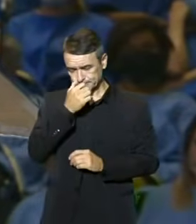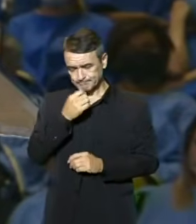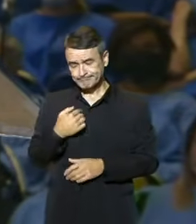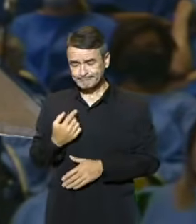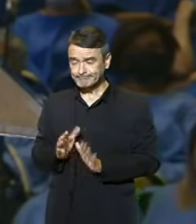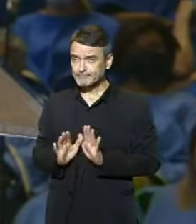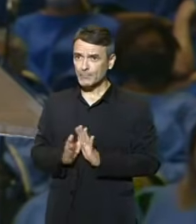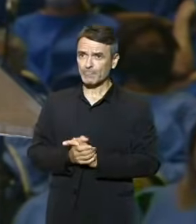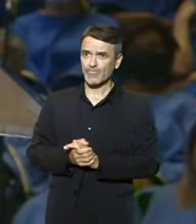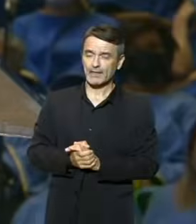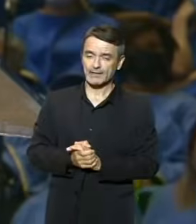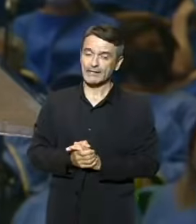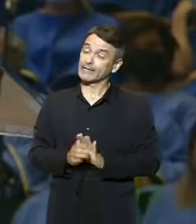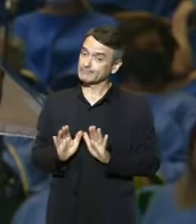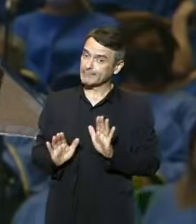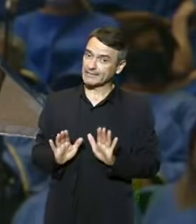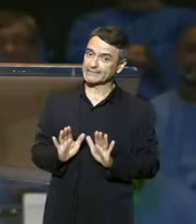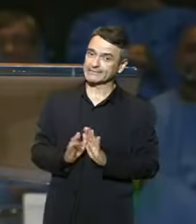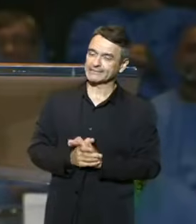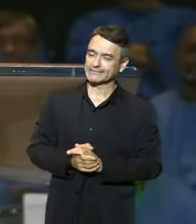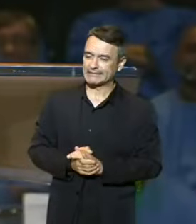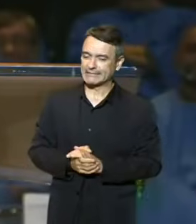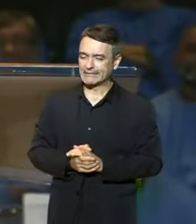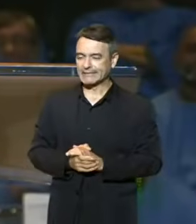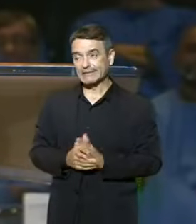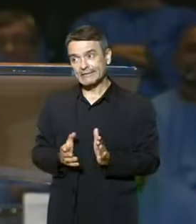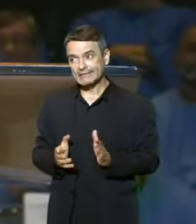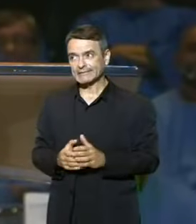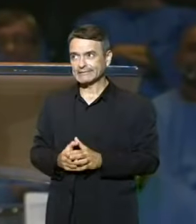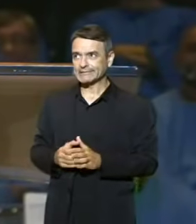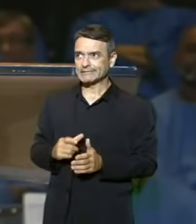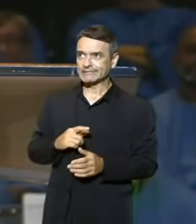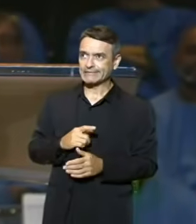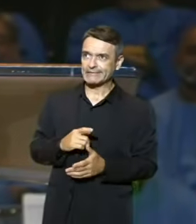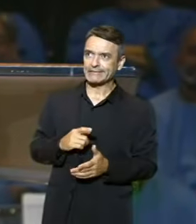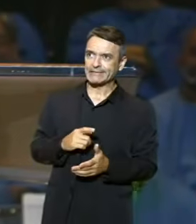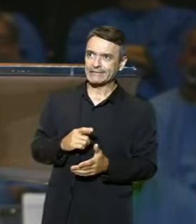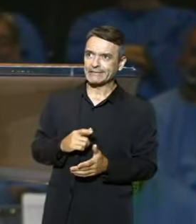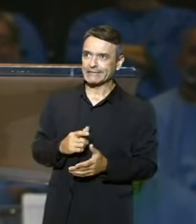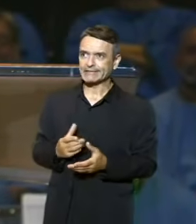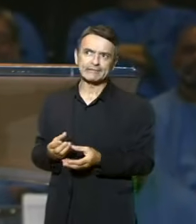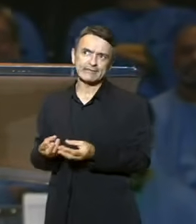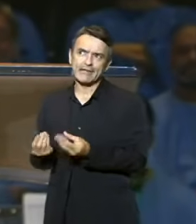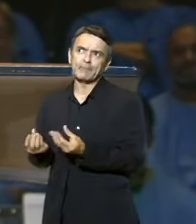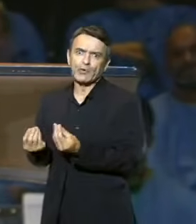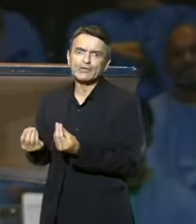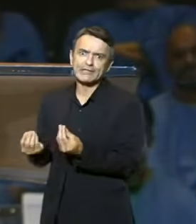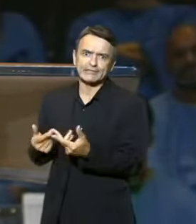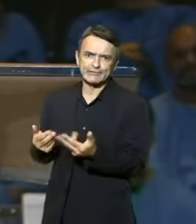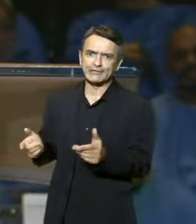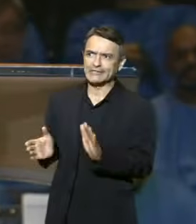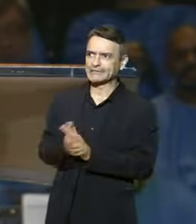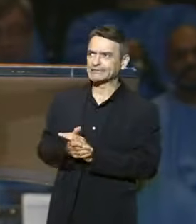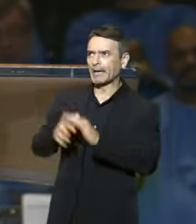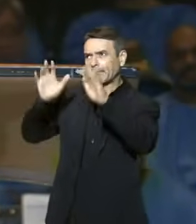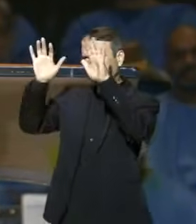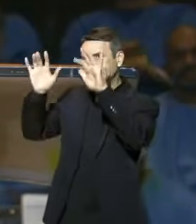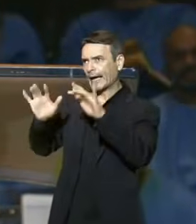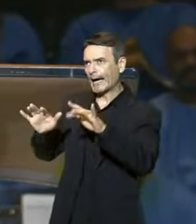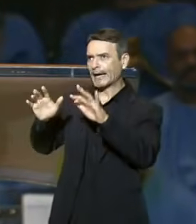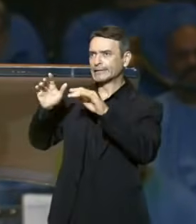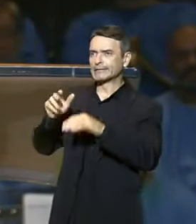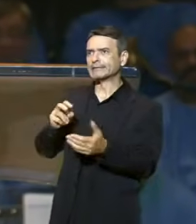que tudo que é muito, né, tem dificuldade às vezes, né? E aí é maná manhã, tarde e